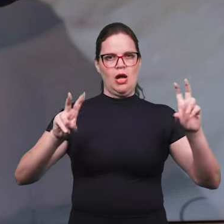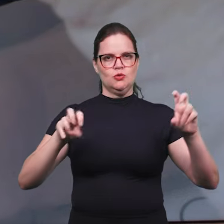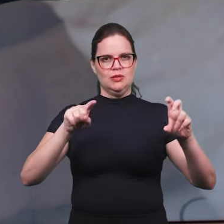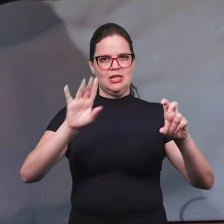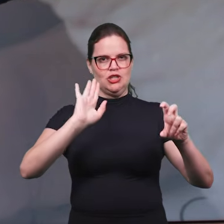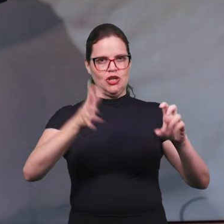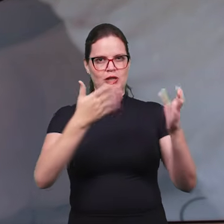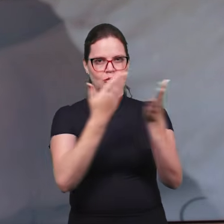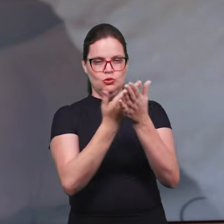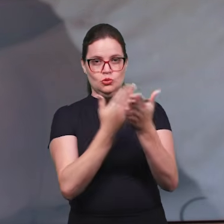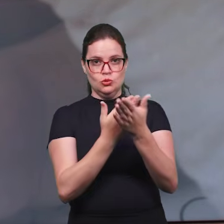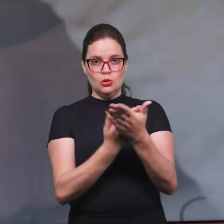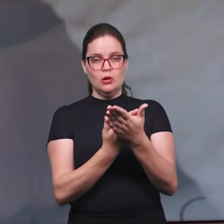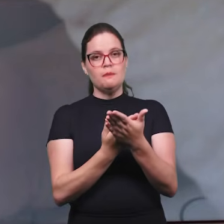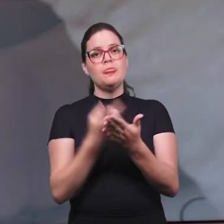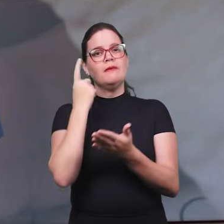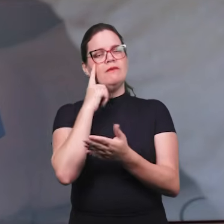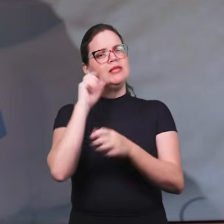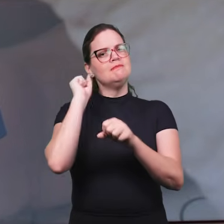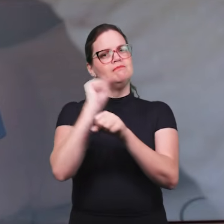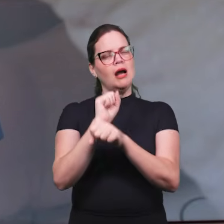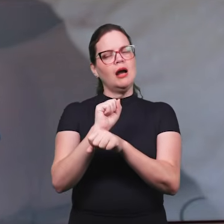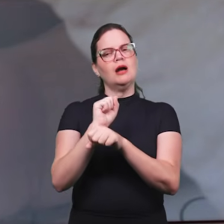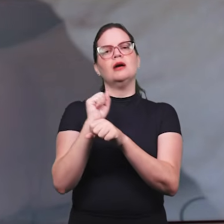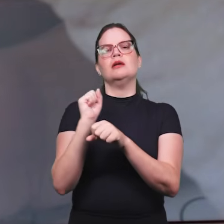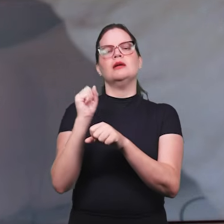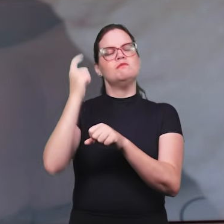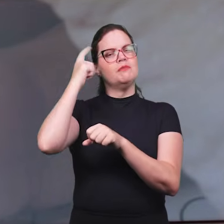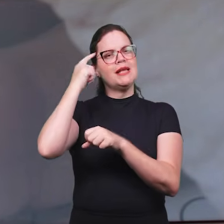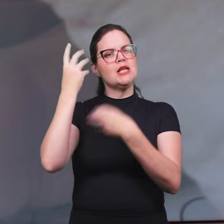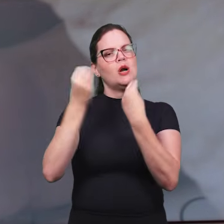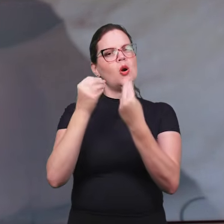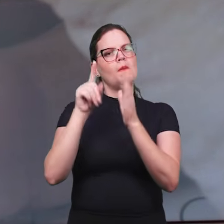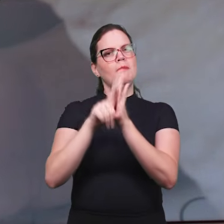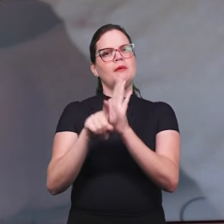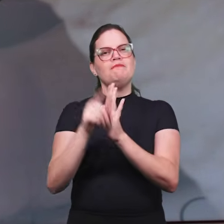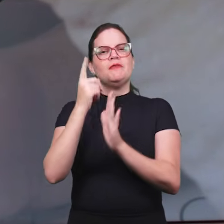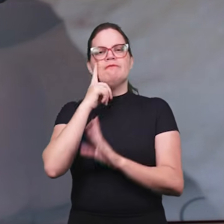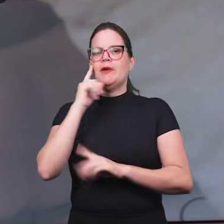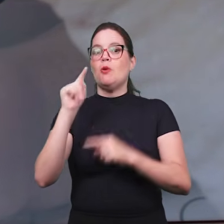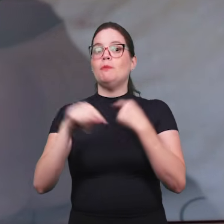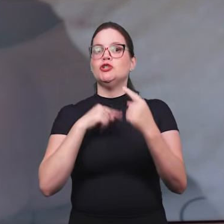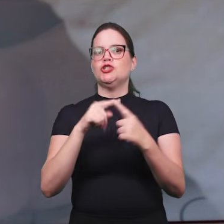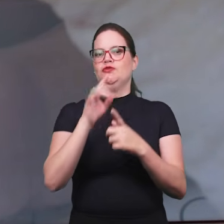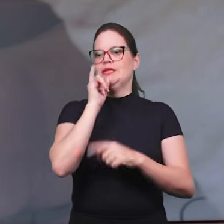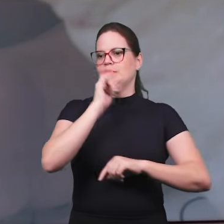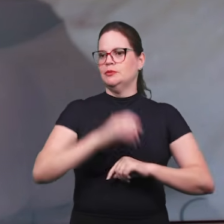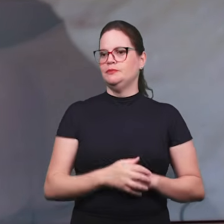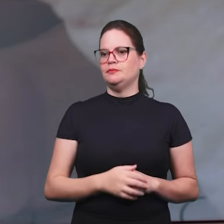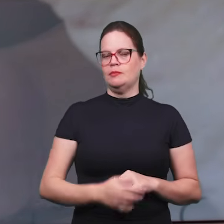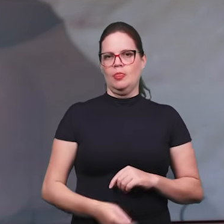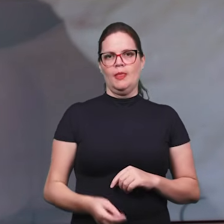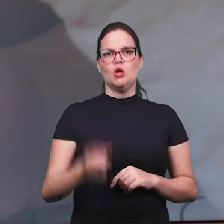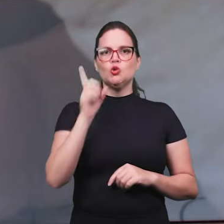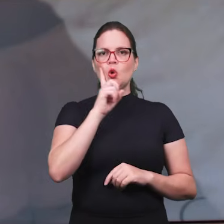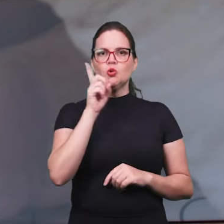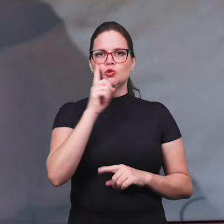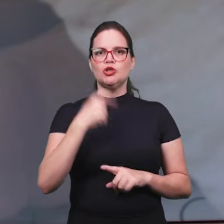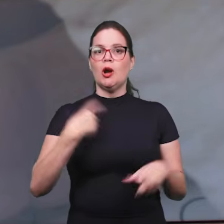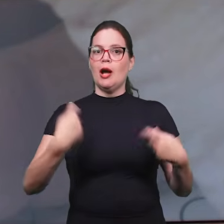já estudou, então, tira ali uma rotina de estudos por dia, coloca uma meta assim, vou